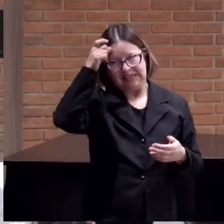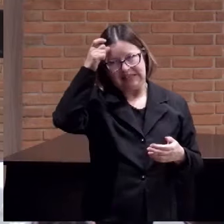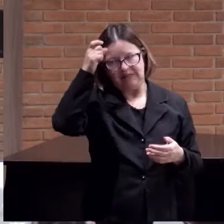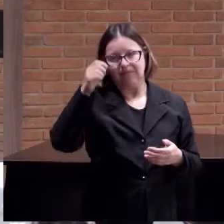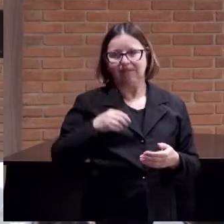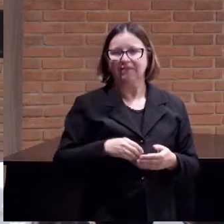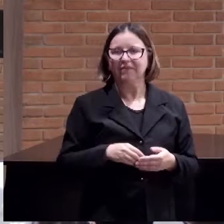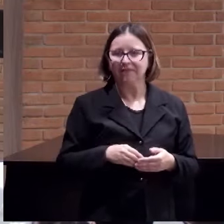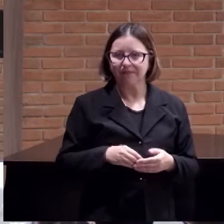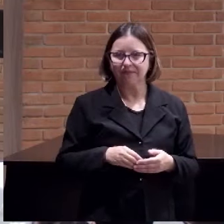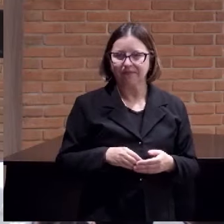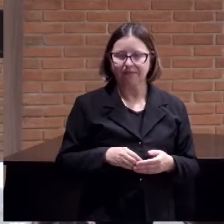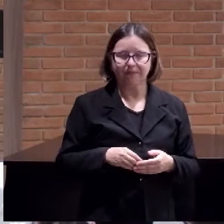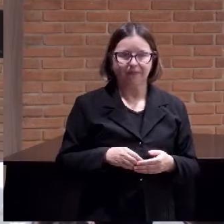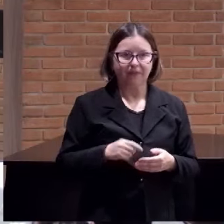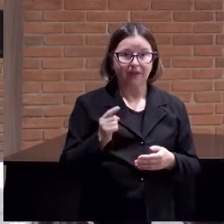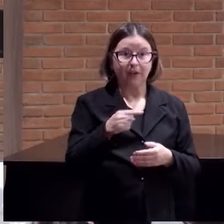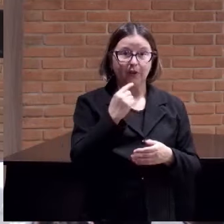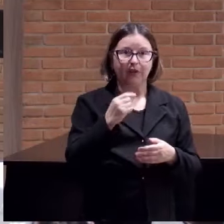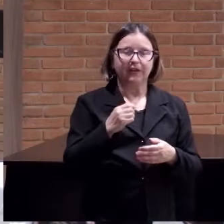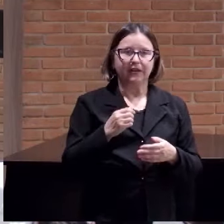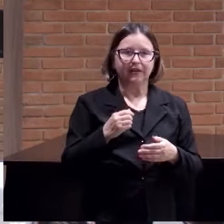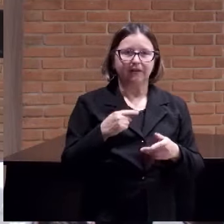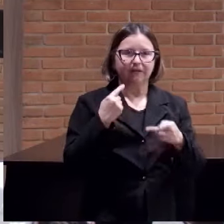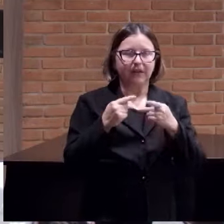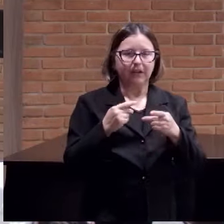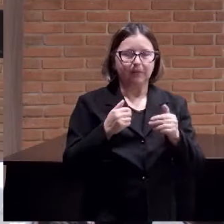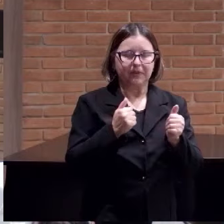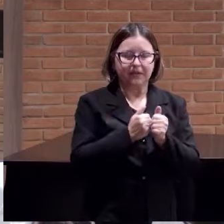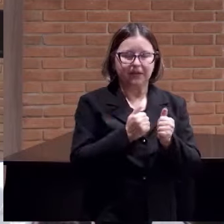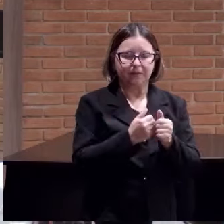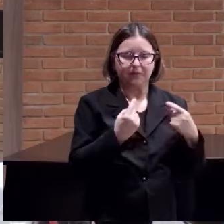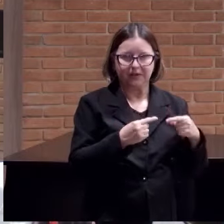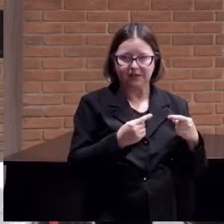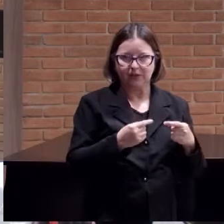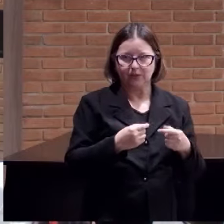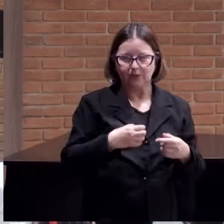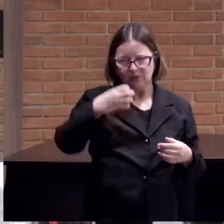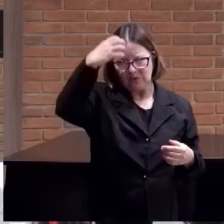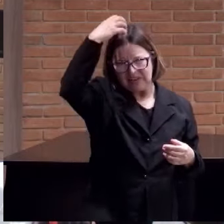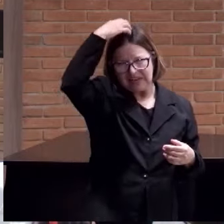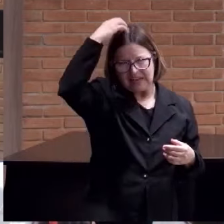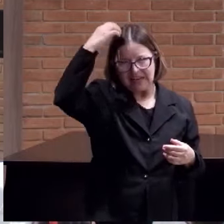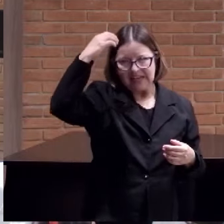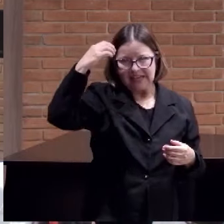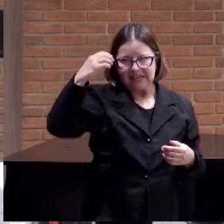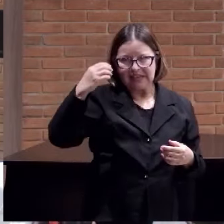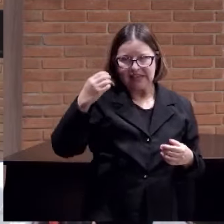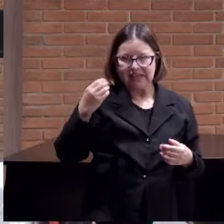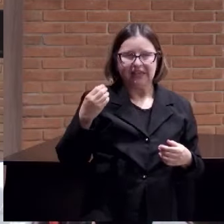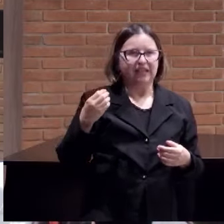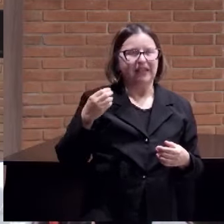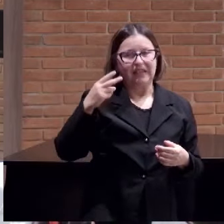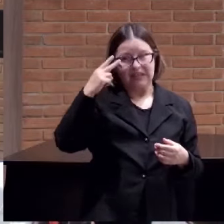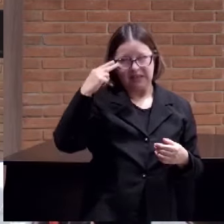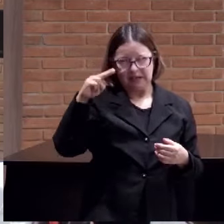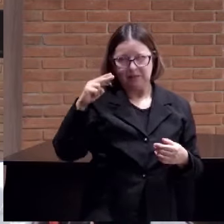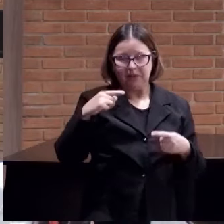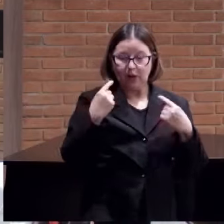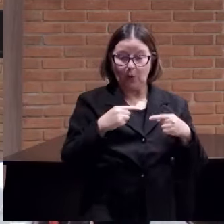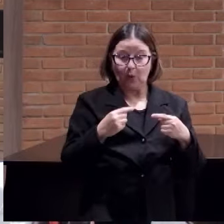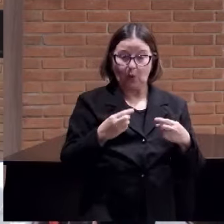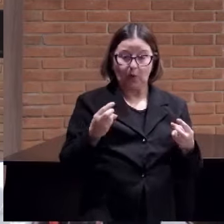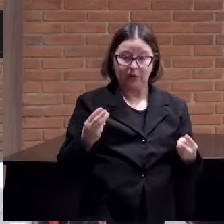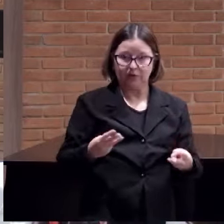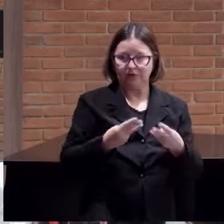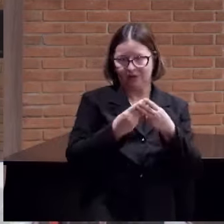Nós falamos da perseguição dos reis da Espanha contra os judeus na vez passada, mas temos